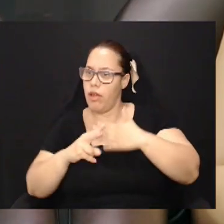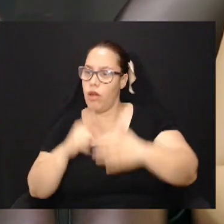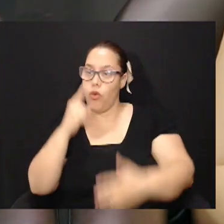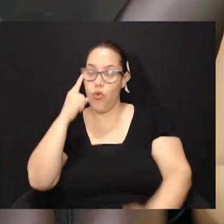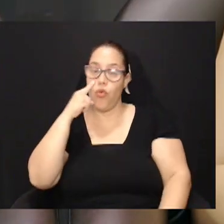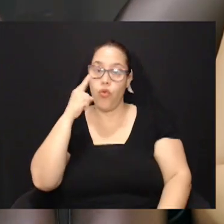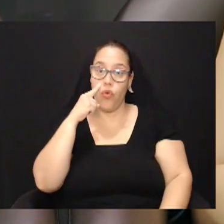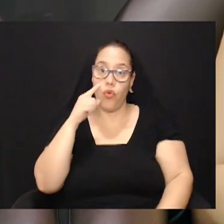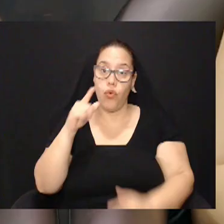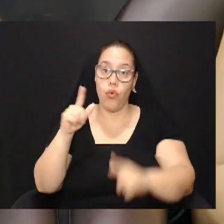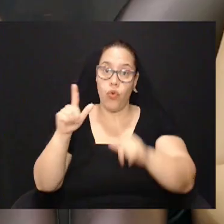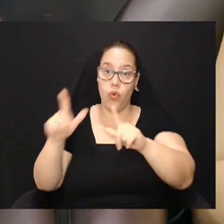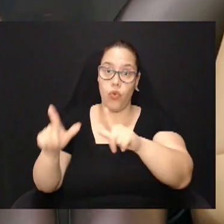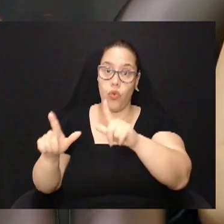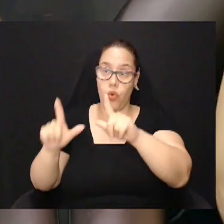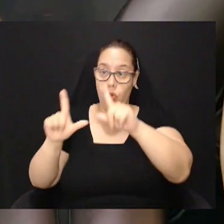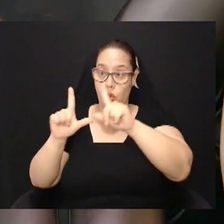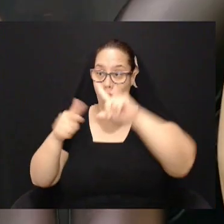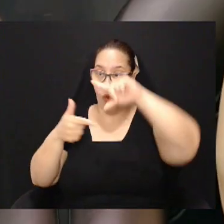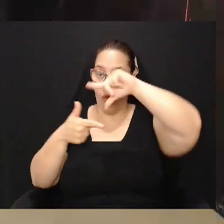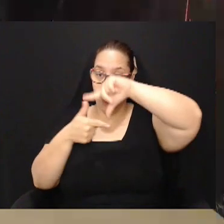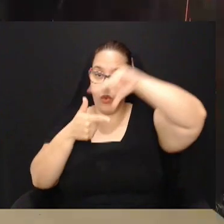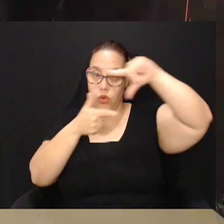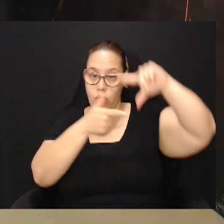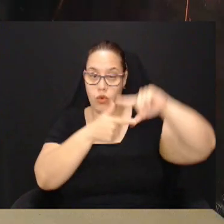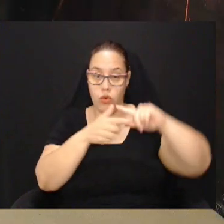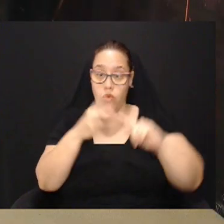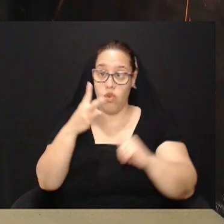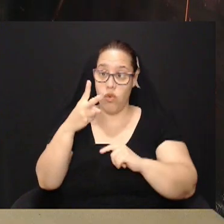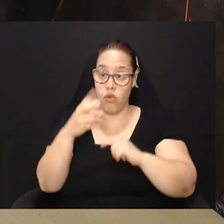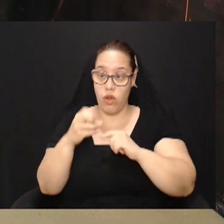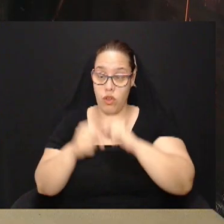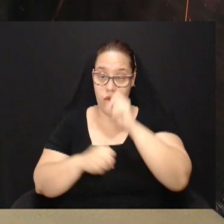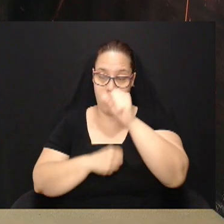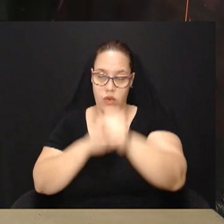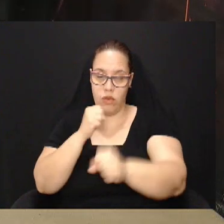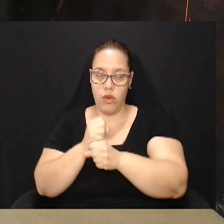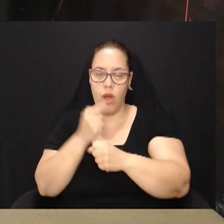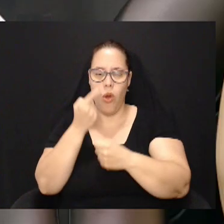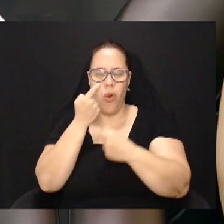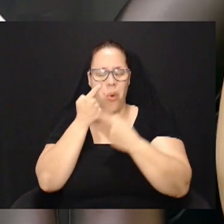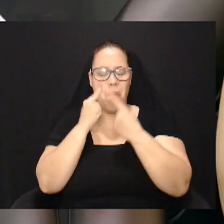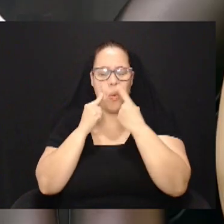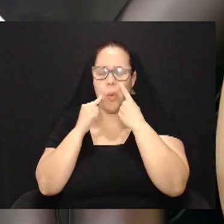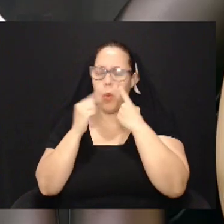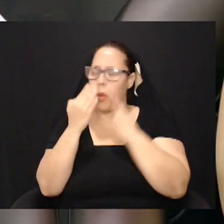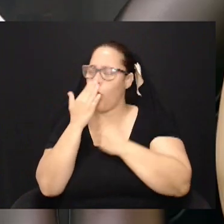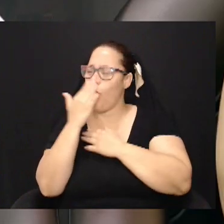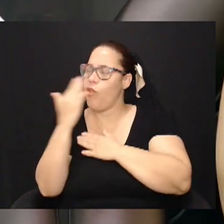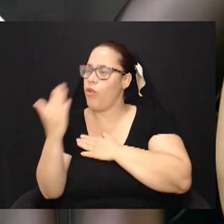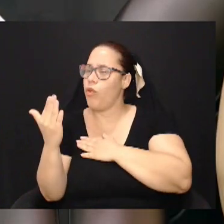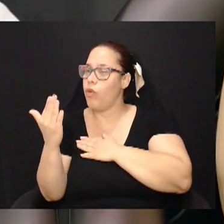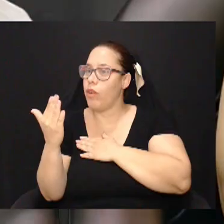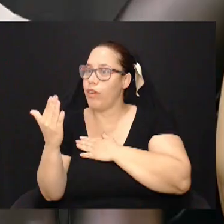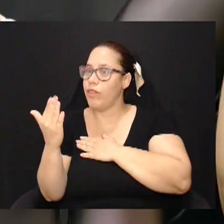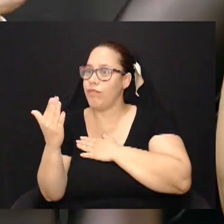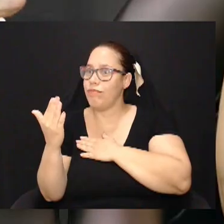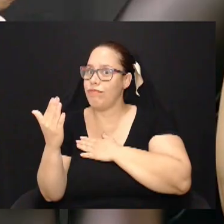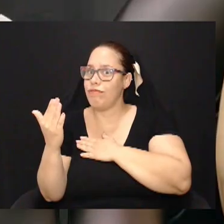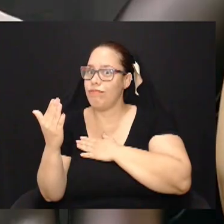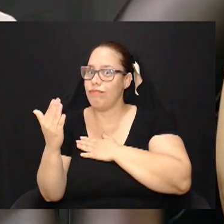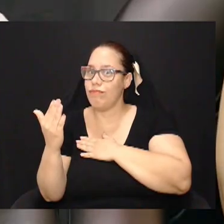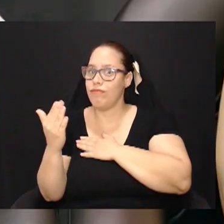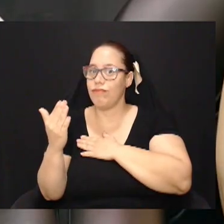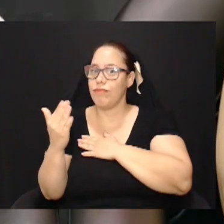20 anos depois. Uau! Que legal. Né? Eu chorei na frente do quadro. Olha isso. Legal. Né? Então, é só